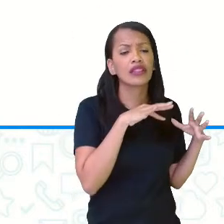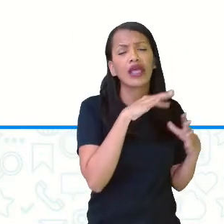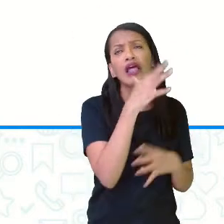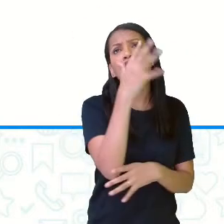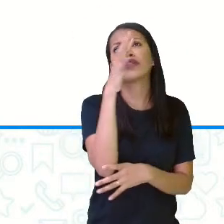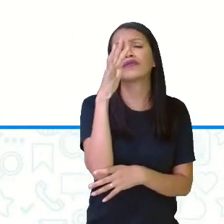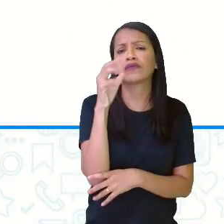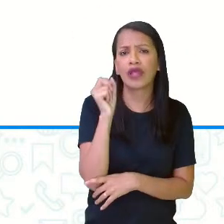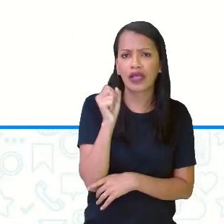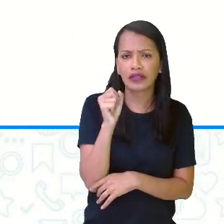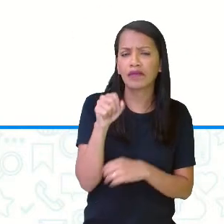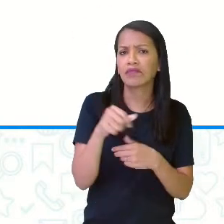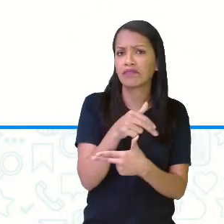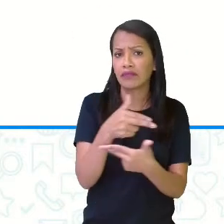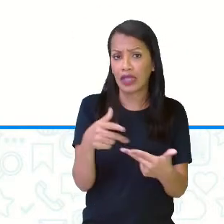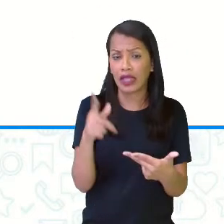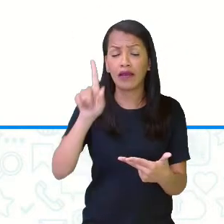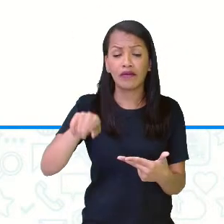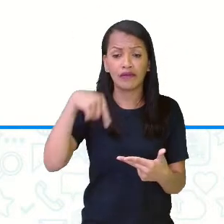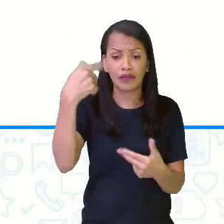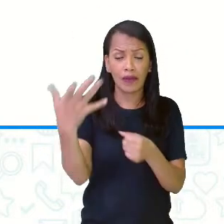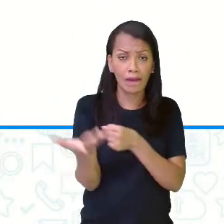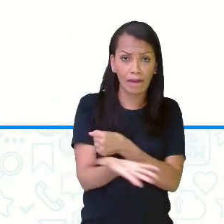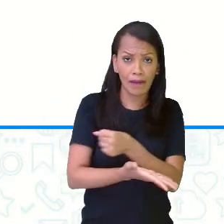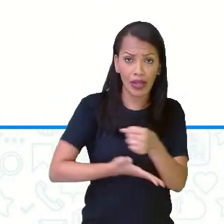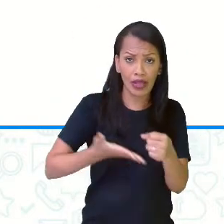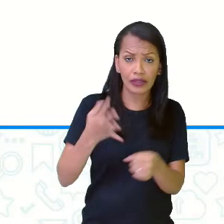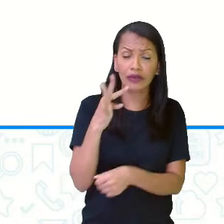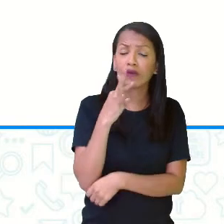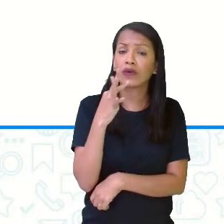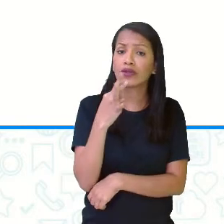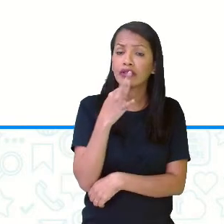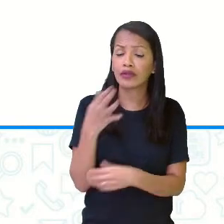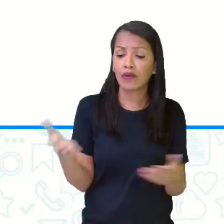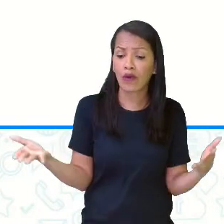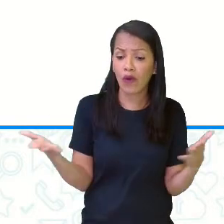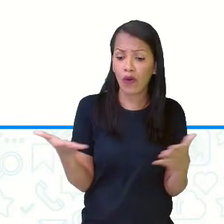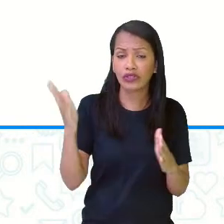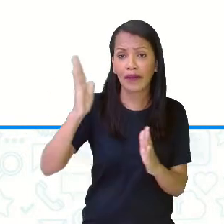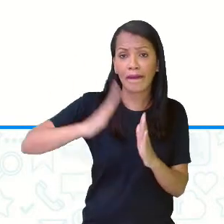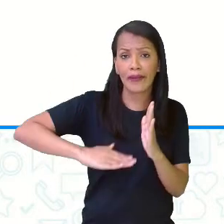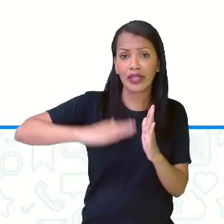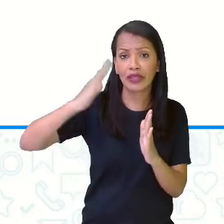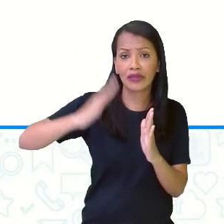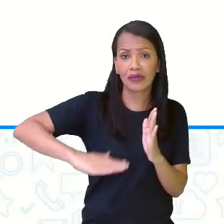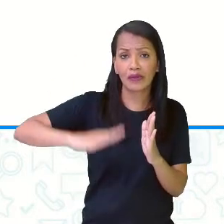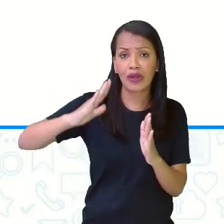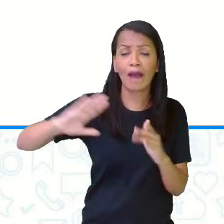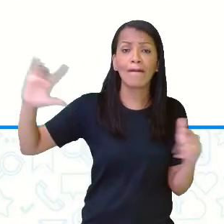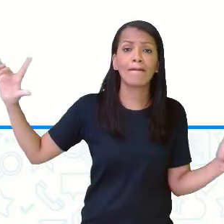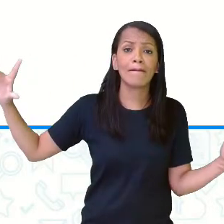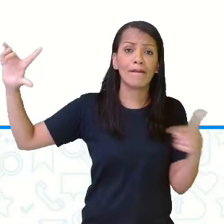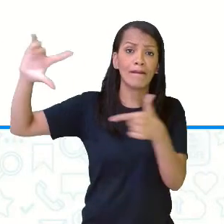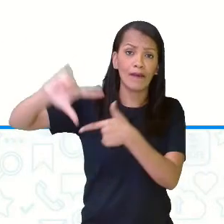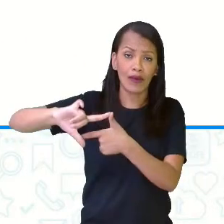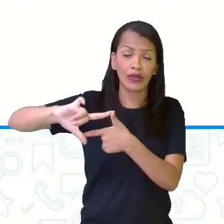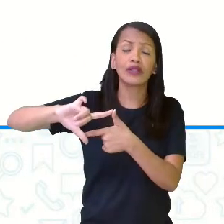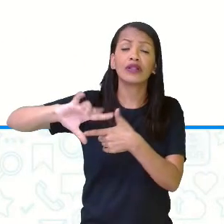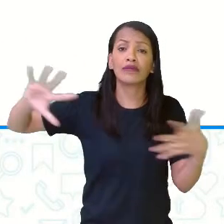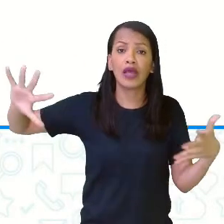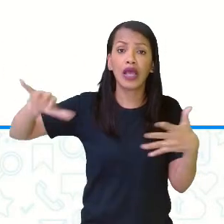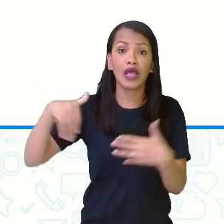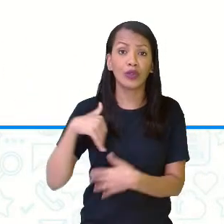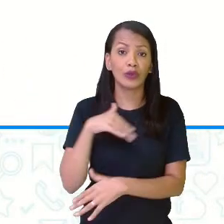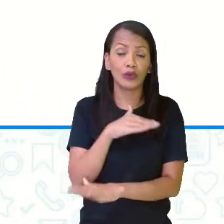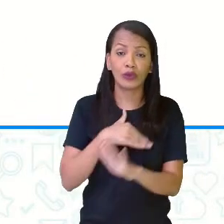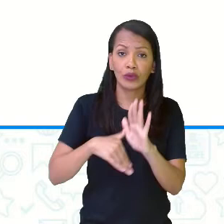que mais tarde servirá como base para o que conhecemos hoje, pintura moderna. Como tudo que acontece